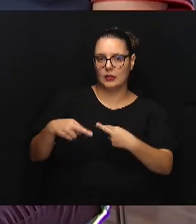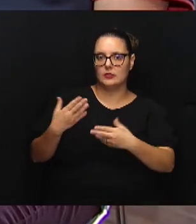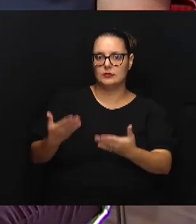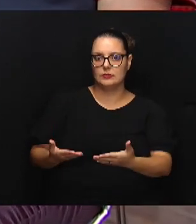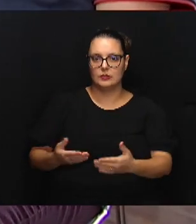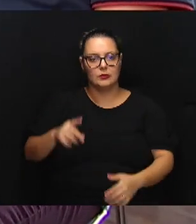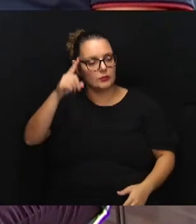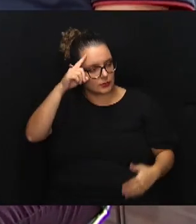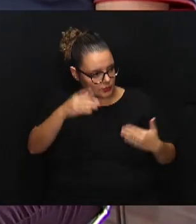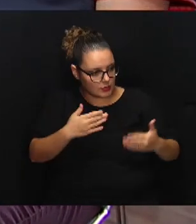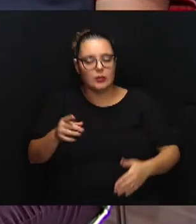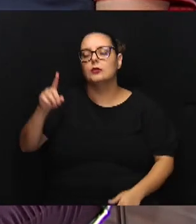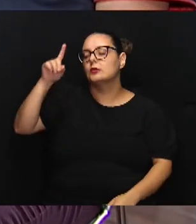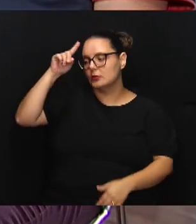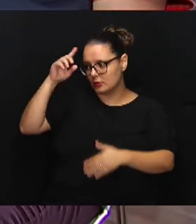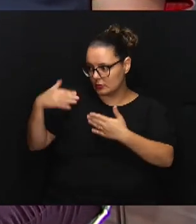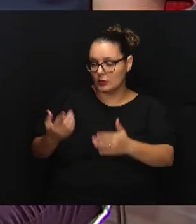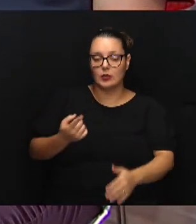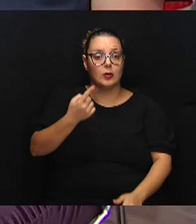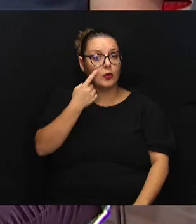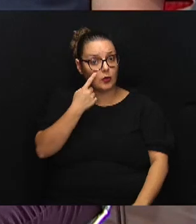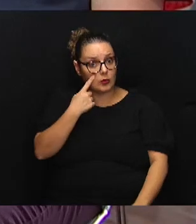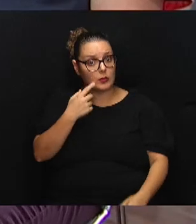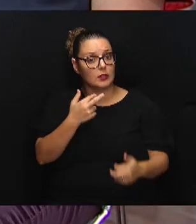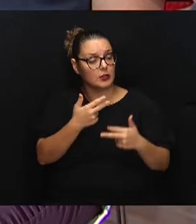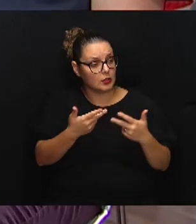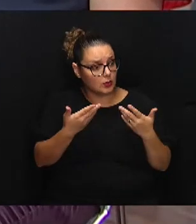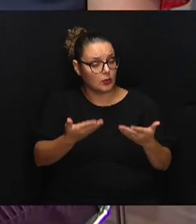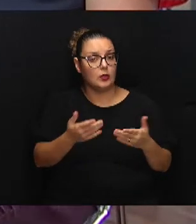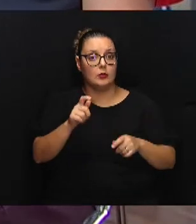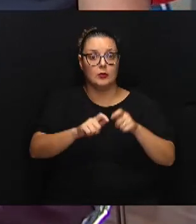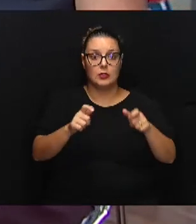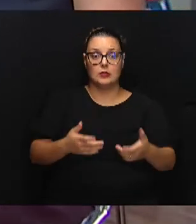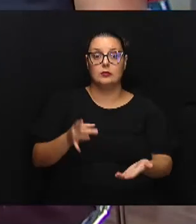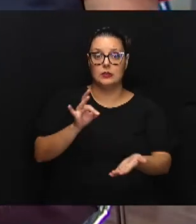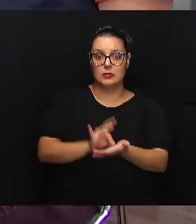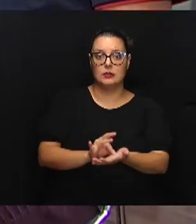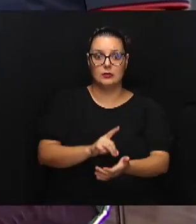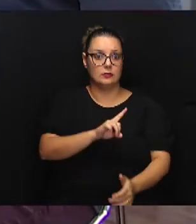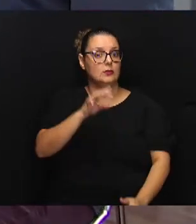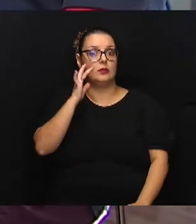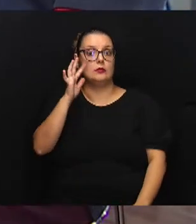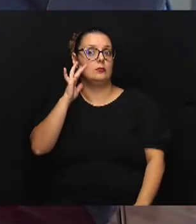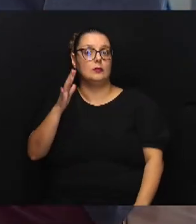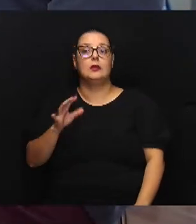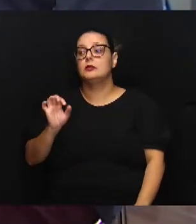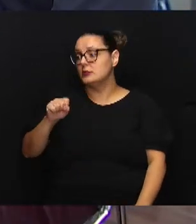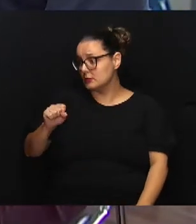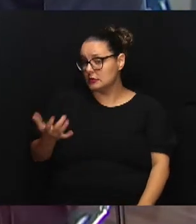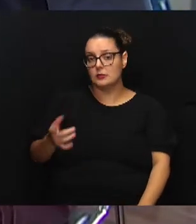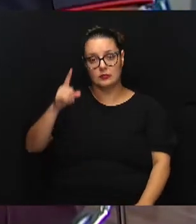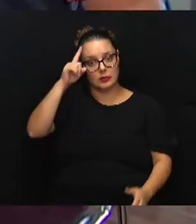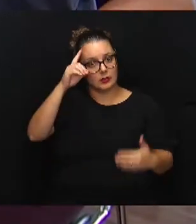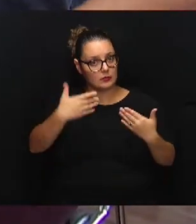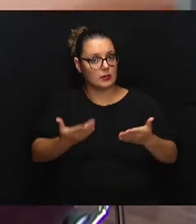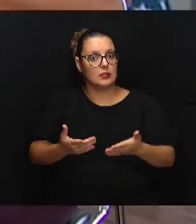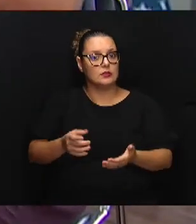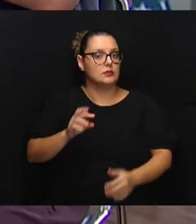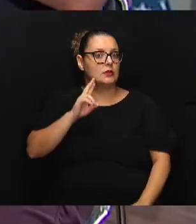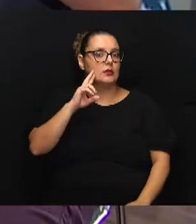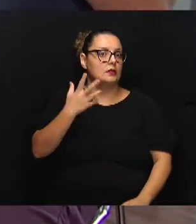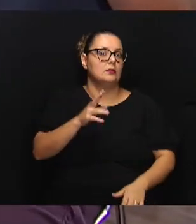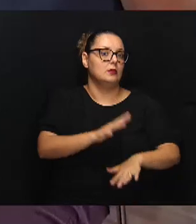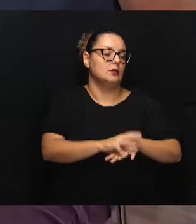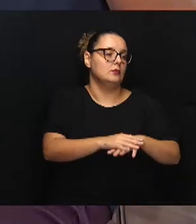dia a dia. No dia a dia. Olha só que coisa, porque as pessoas certamente não imaginam que isso vai para o dia a dia. Acho que é na hora de resolver um problema